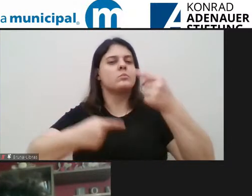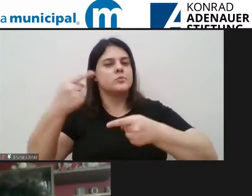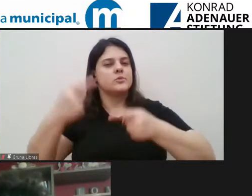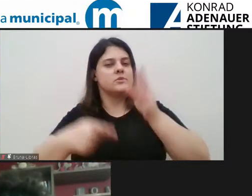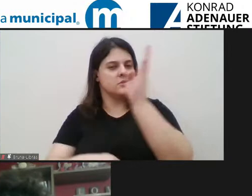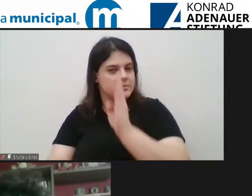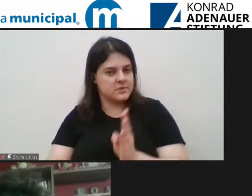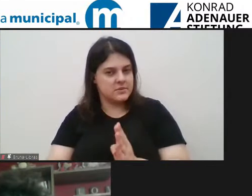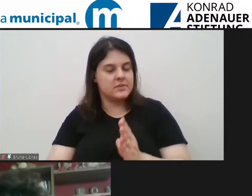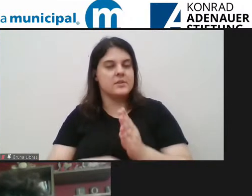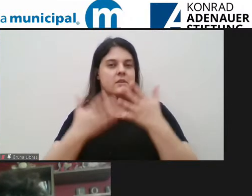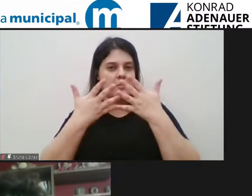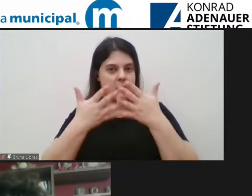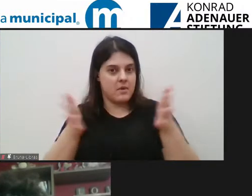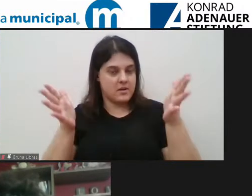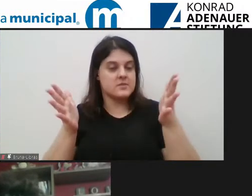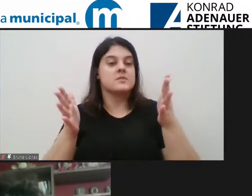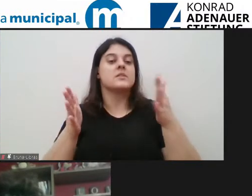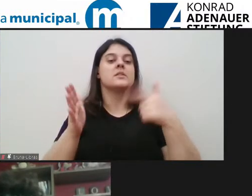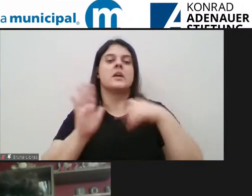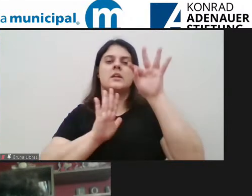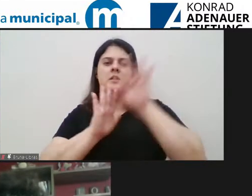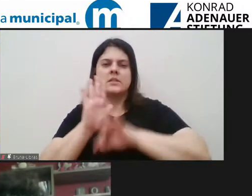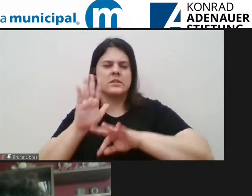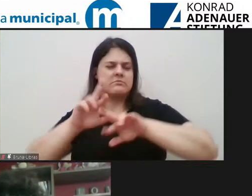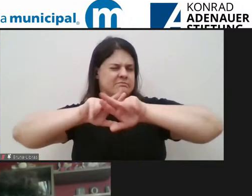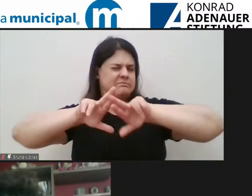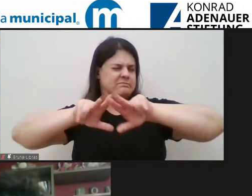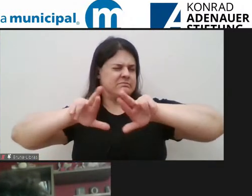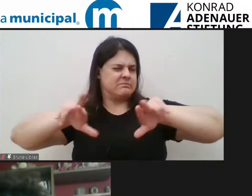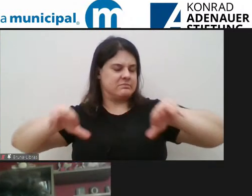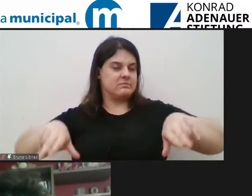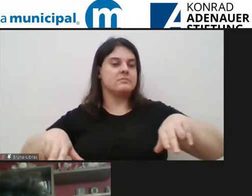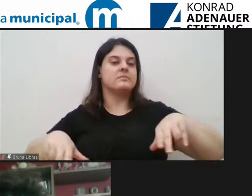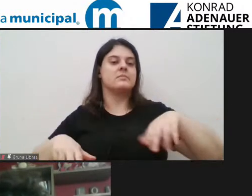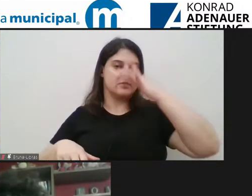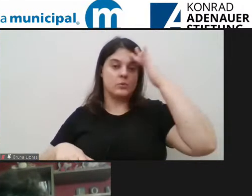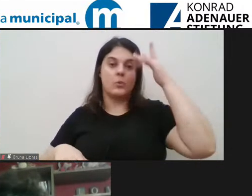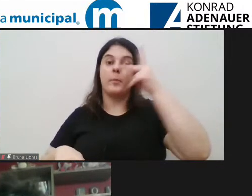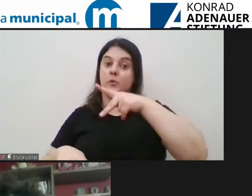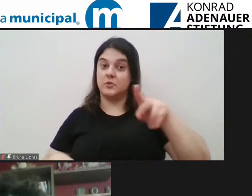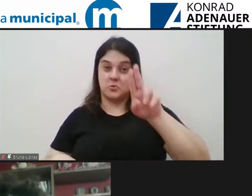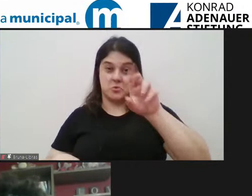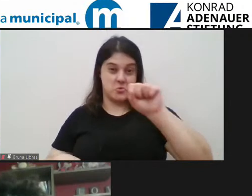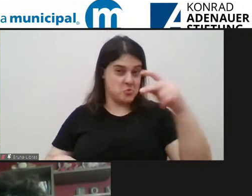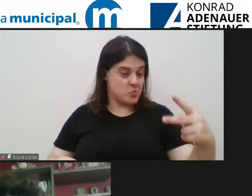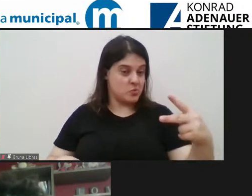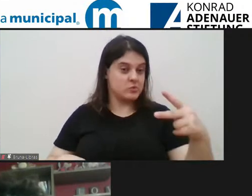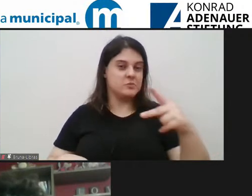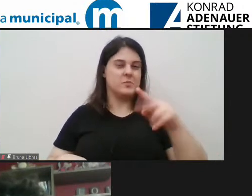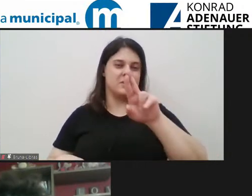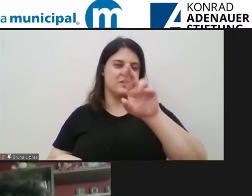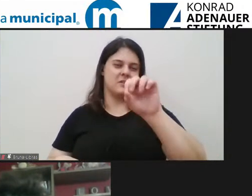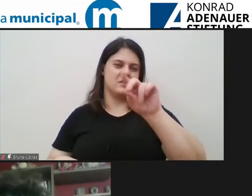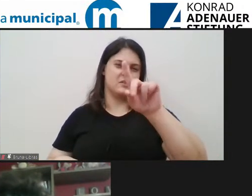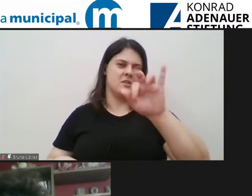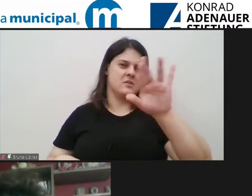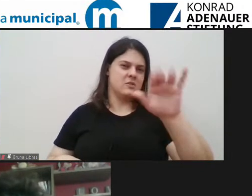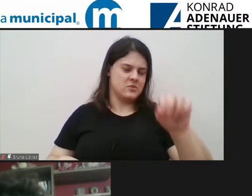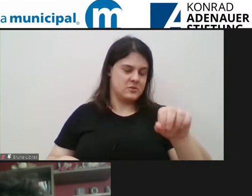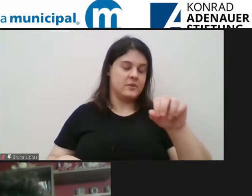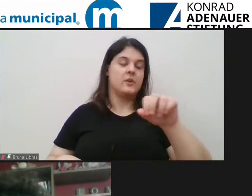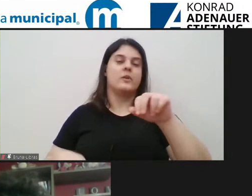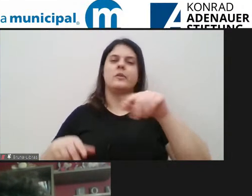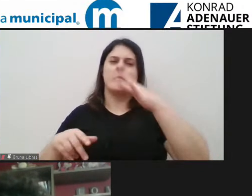brasileira dessa maneira mais Ampla né Tem texto Bolívar lamonier do Rogério professor da USP é tem texto de pessoas